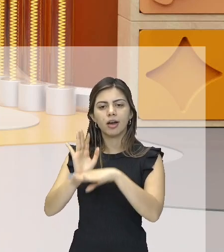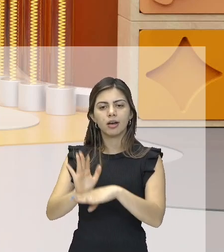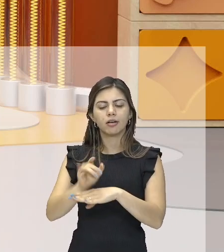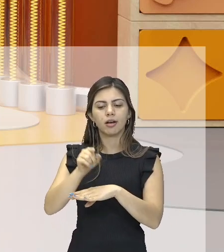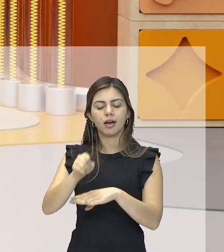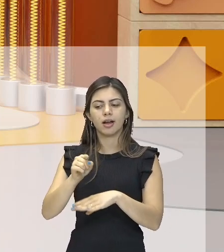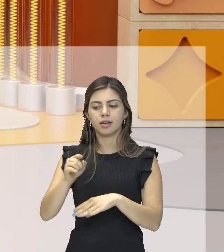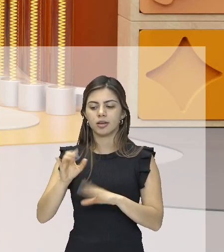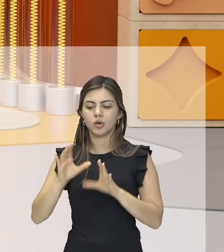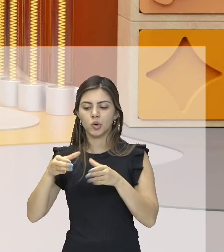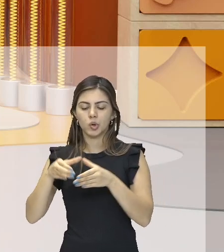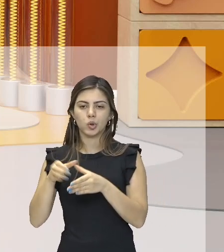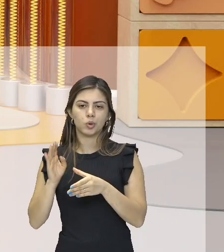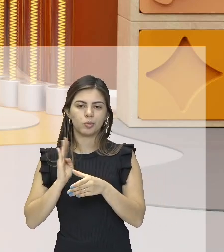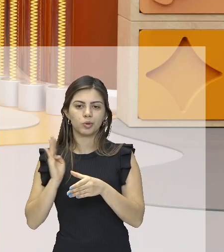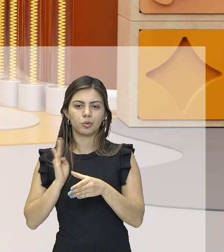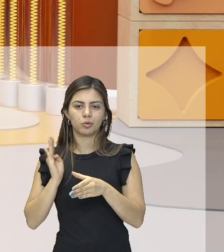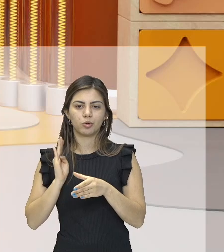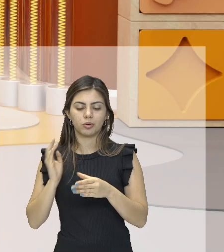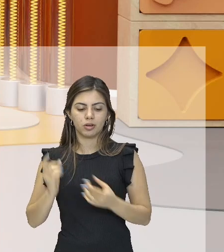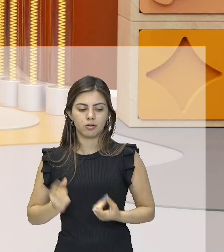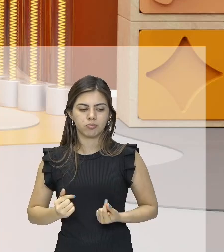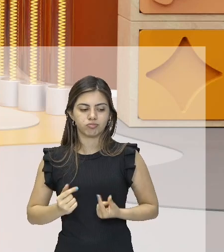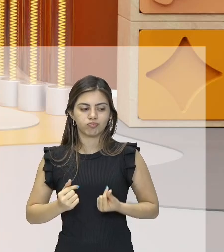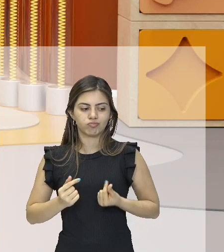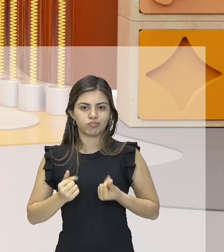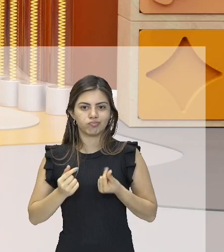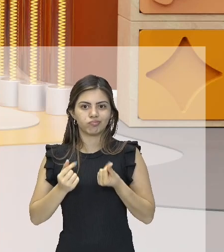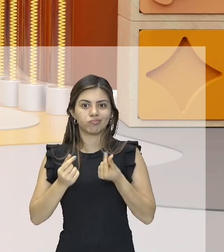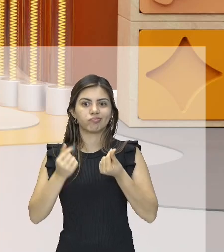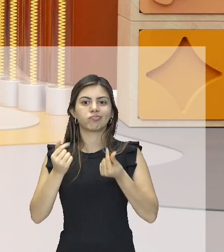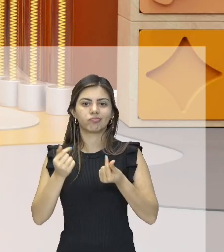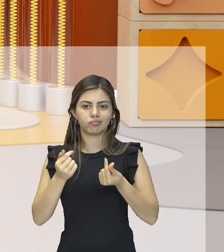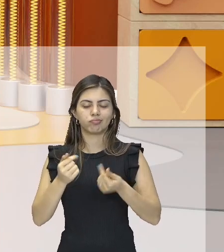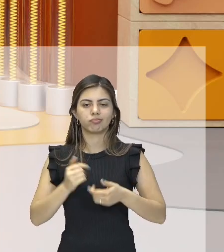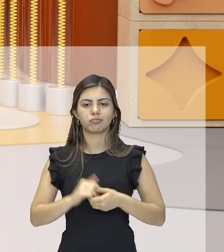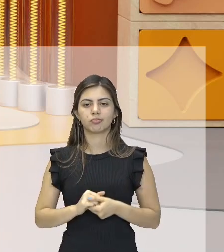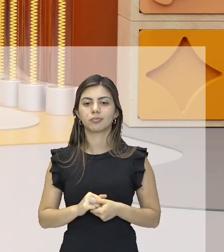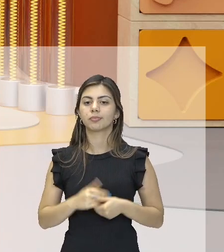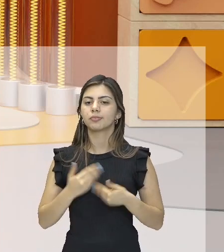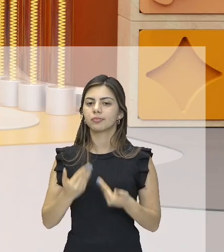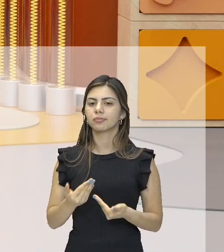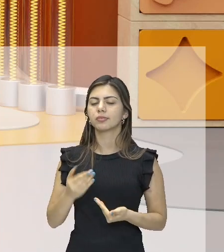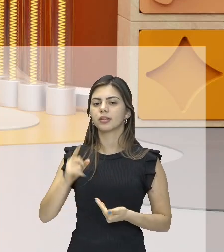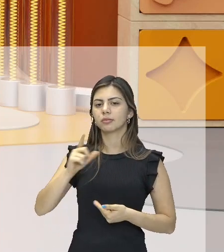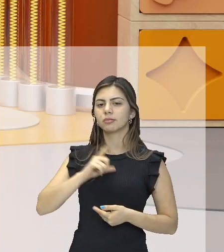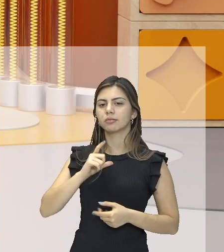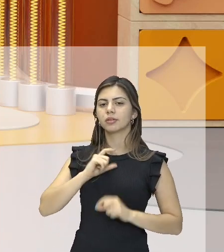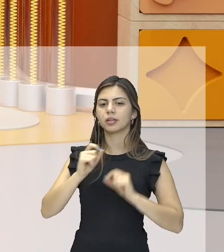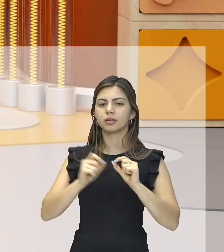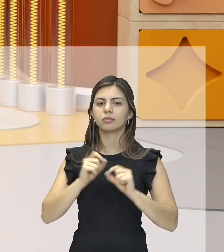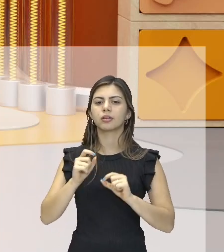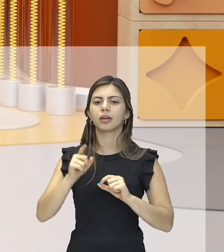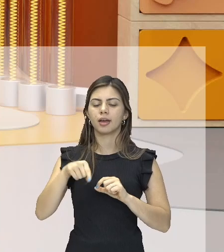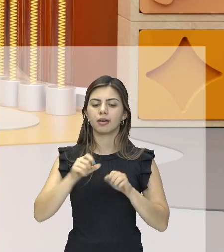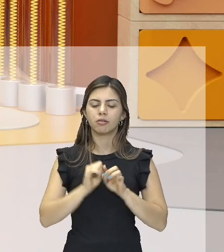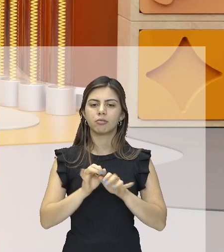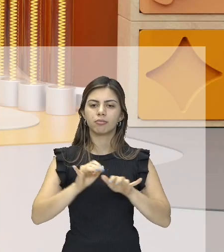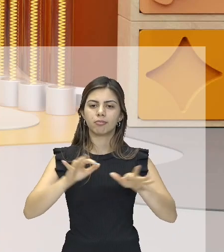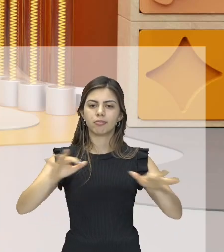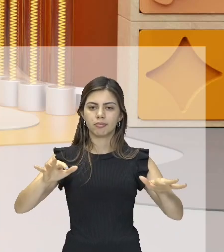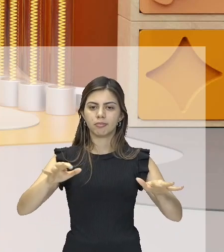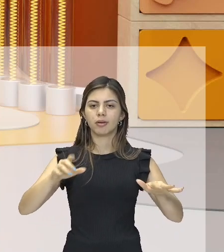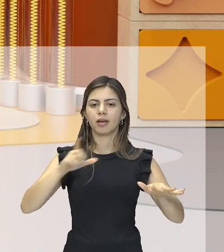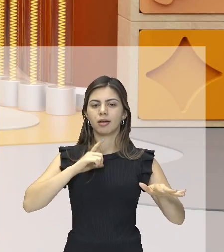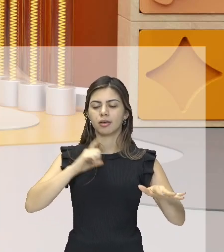esta burguesia, e essa burguesia vai conseguir cada vez mais dinheiro e vai dinamizar essa questão das